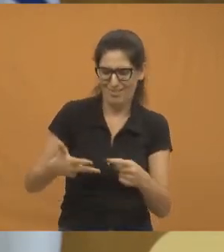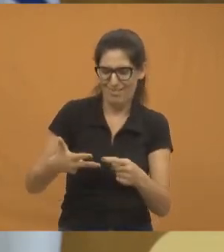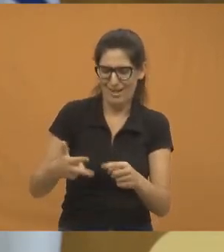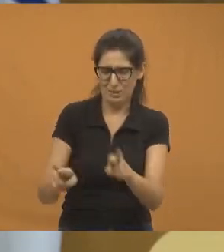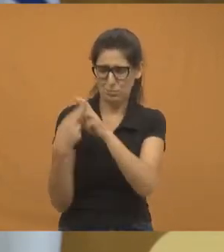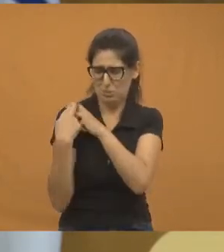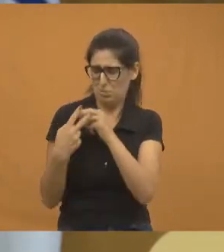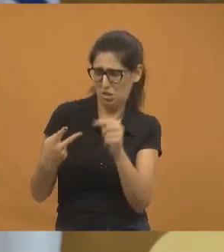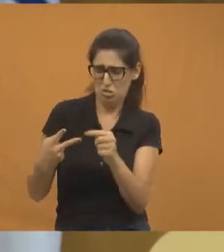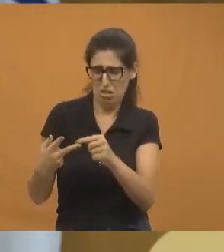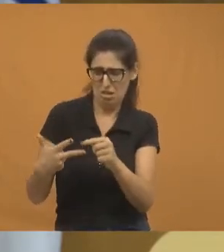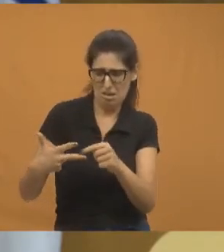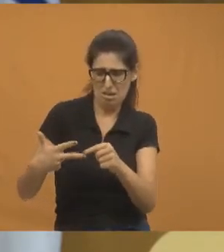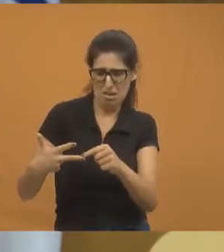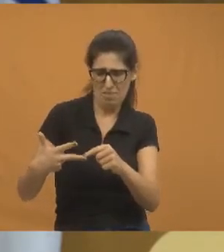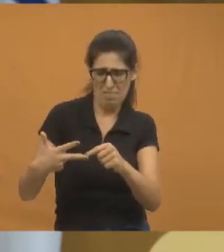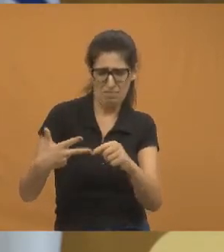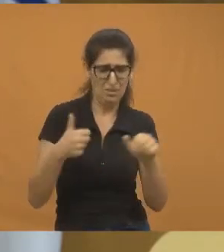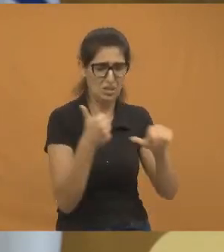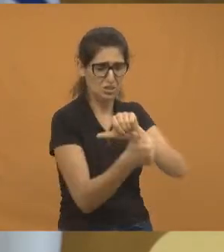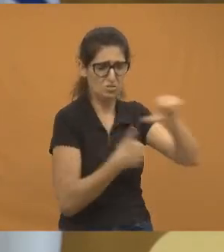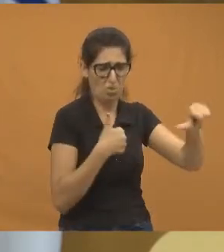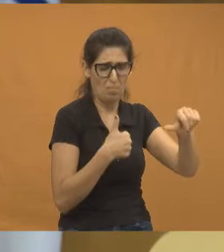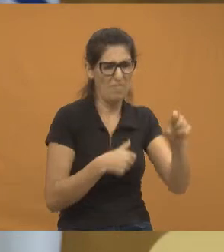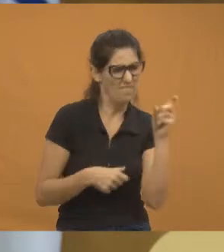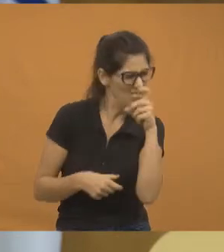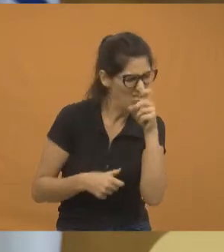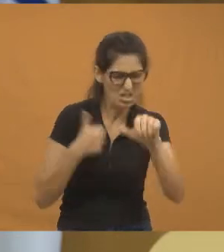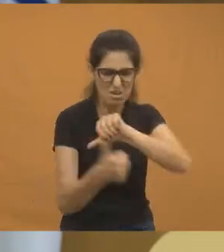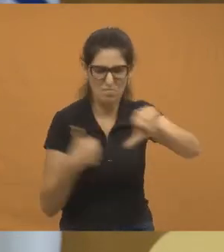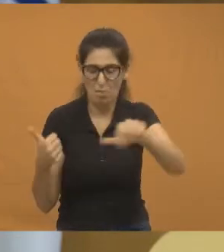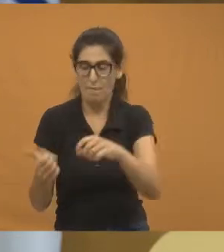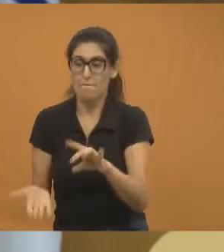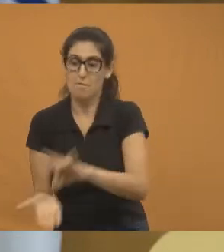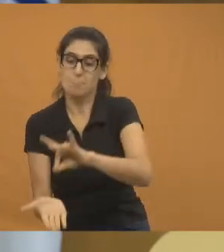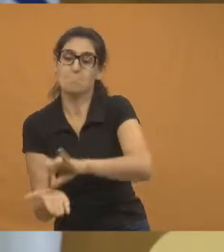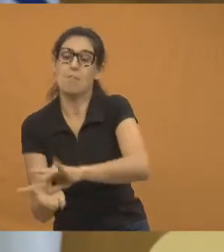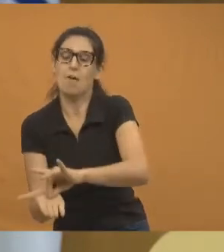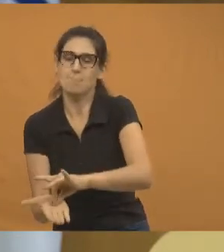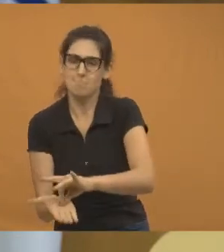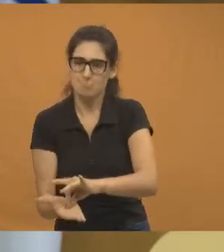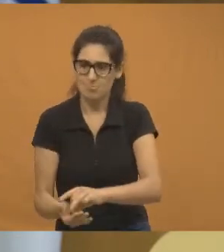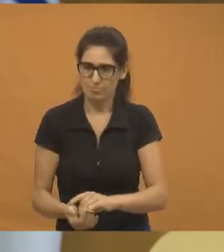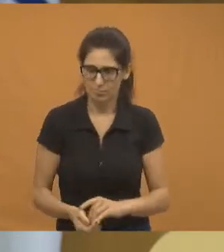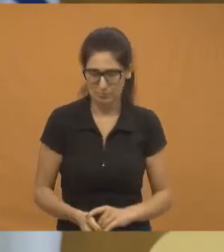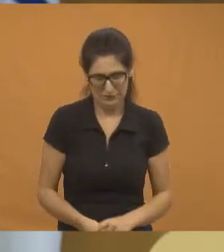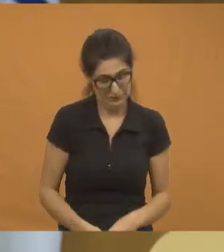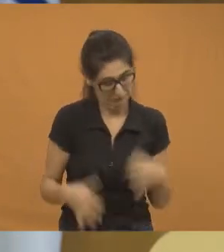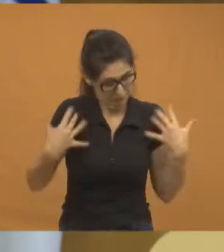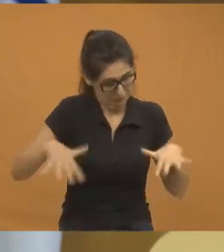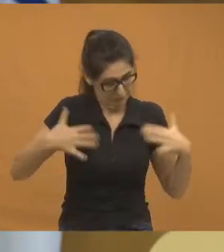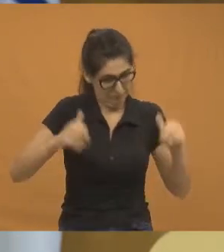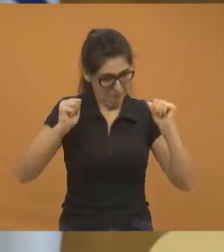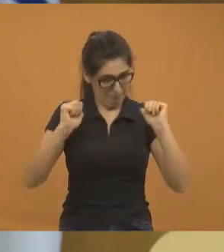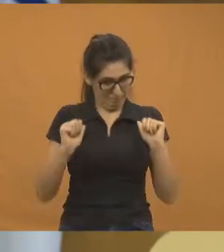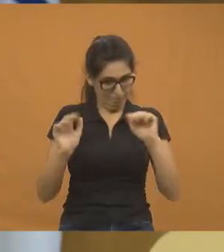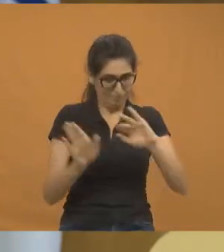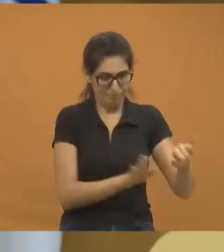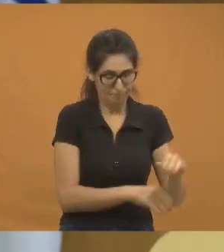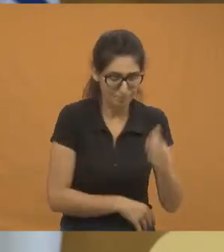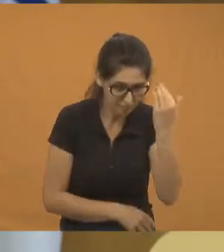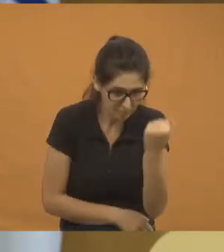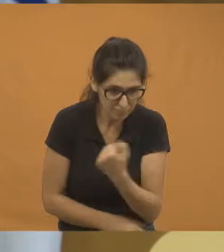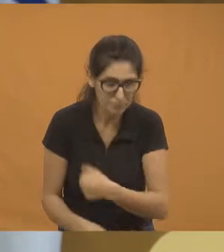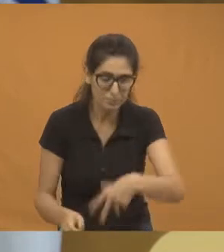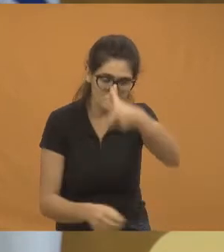idéia do irmão na gestão passada o promotor daqui jacaré chegou a indisponibilizar os bens do prefeito hamilton